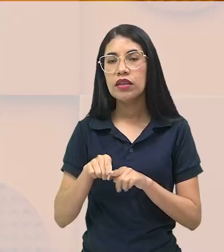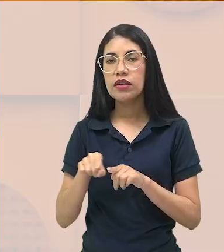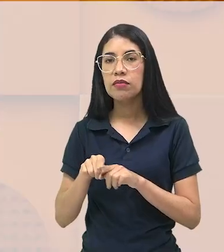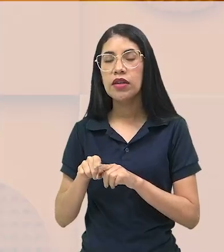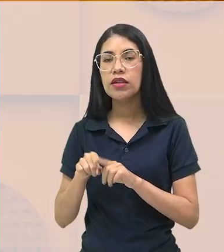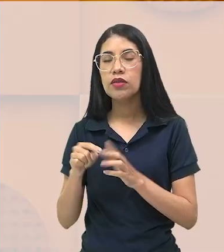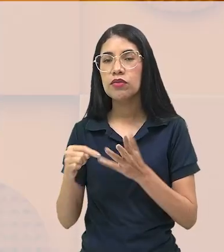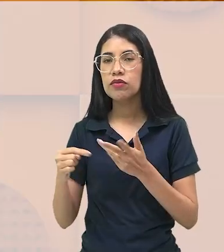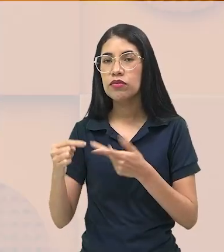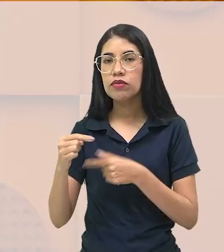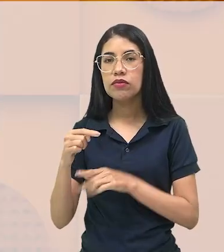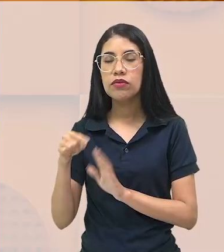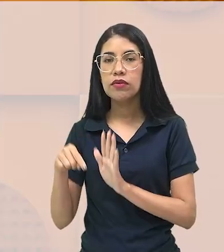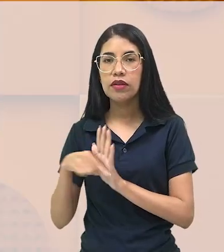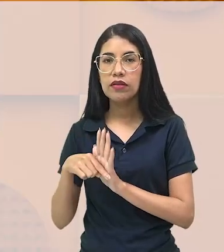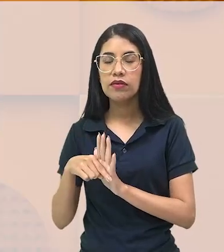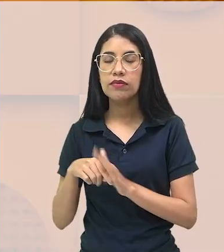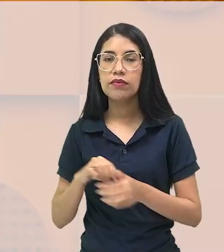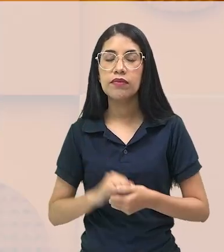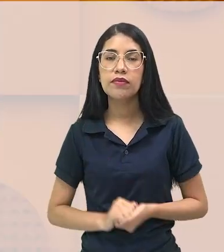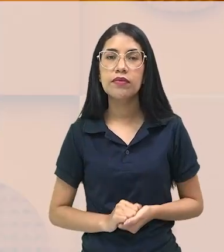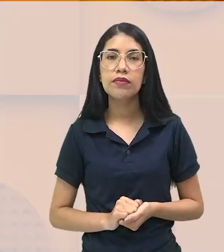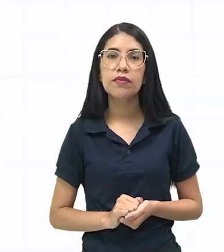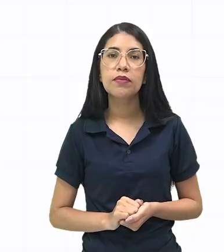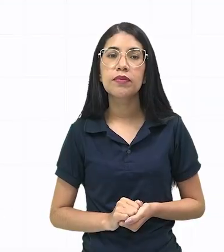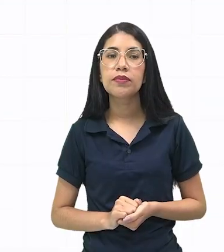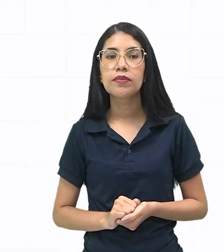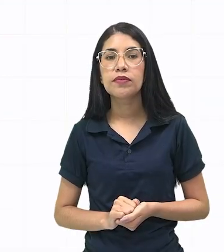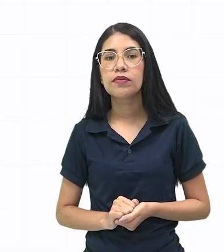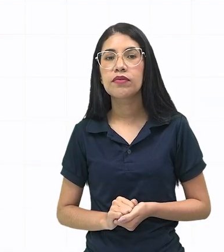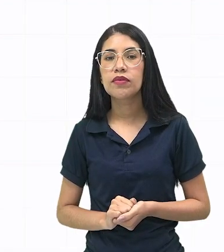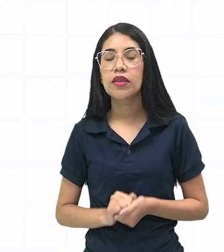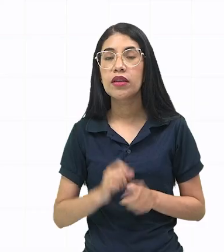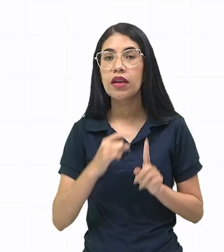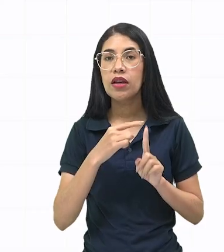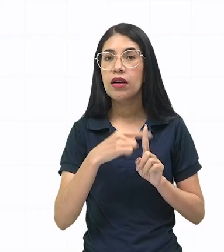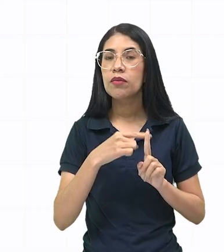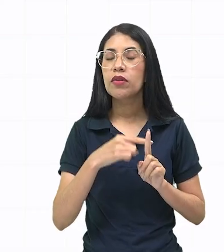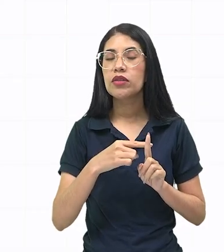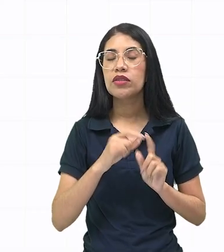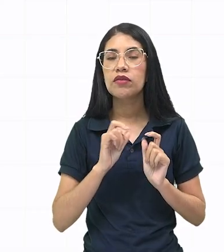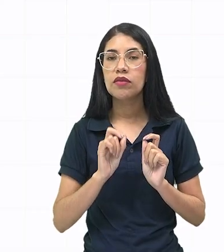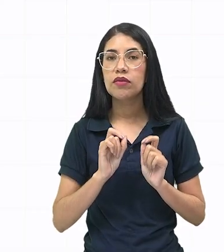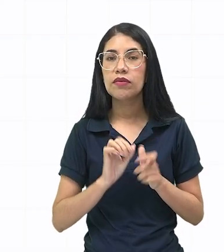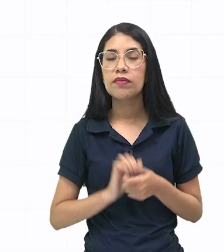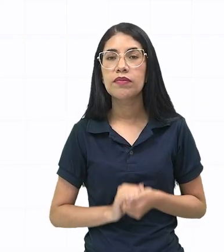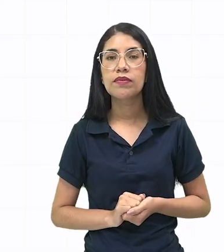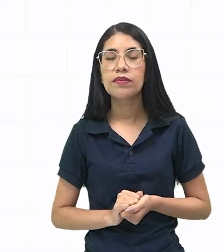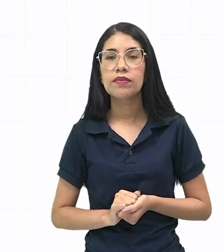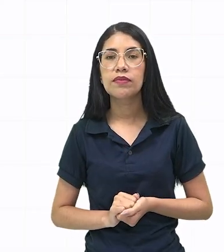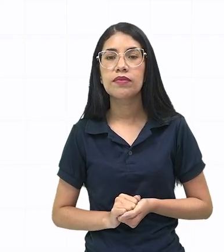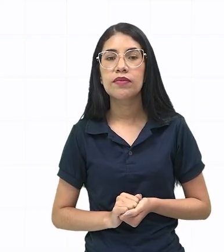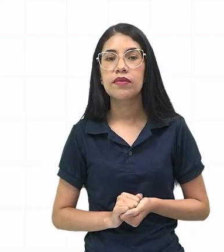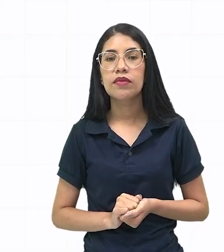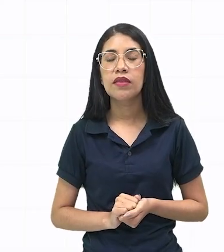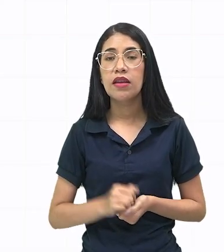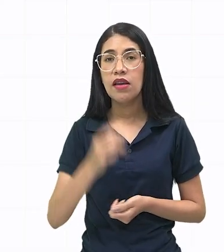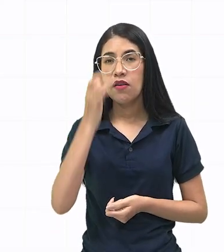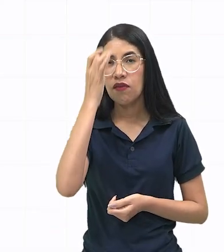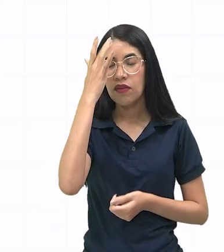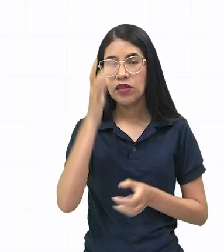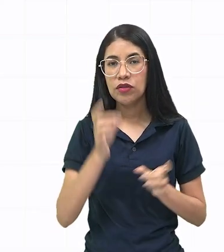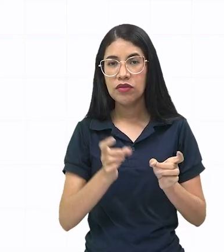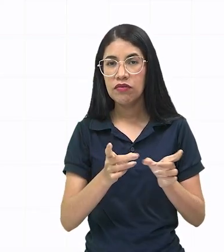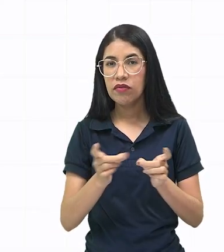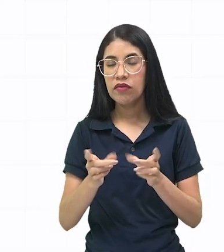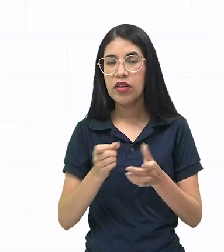são também os pontos negativos. Acompanhem aqui comigo. Entre os pontos positivos, a gente pode citar ali a facilitação do comércio.